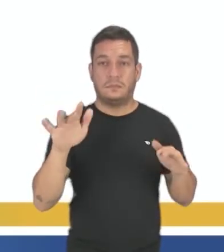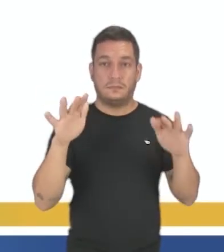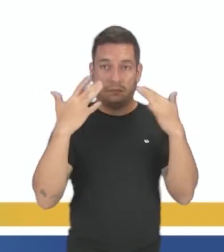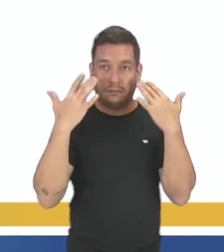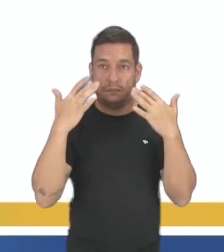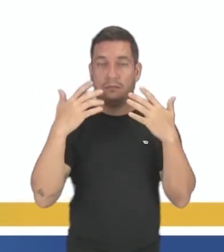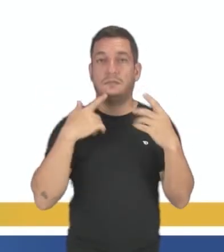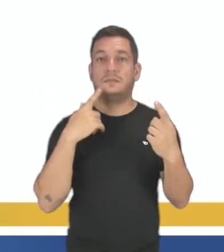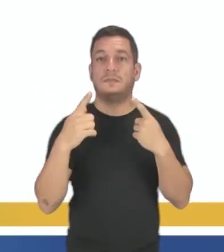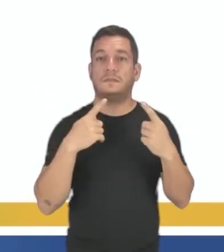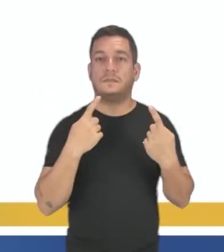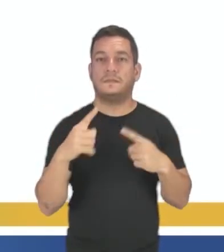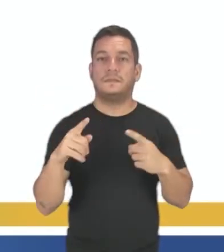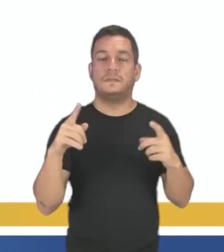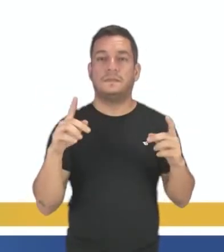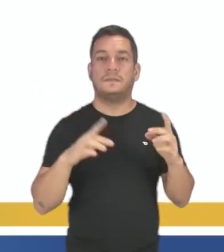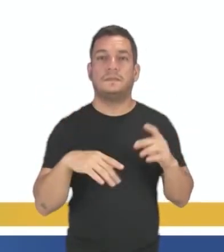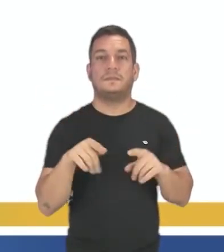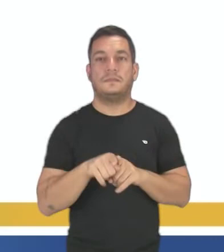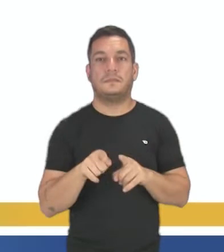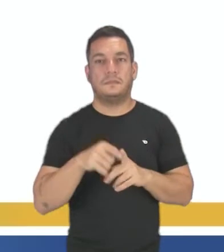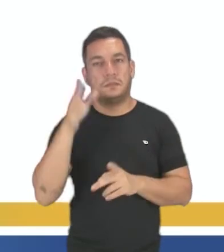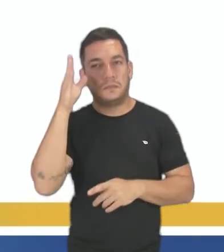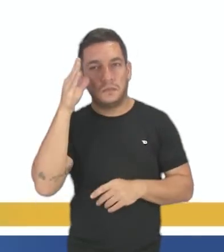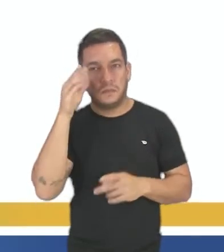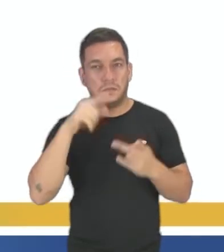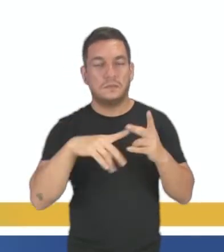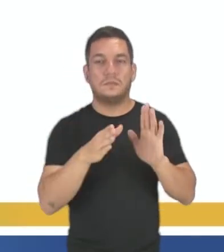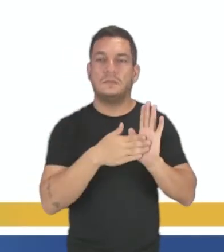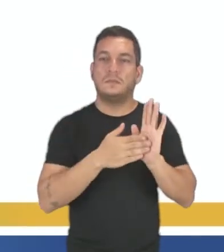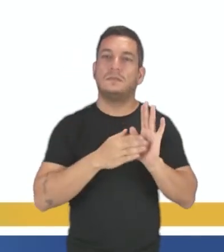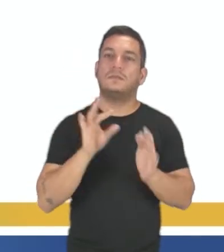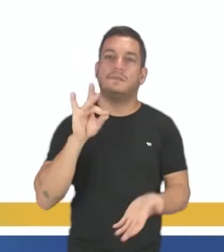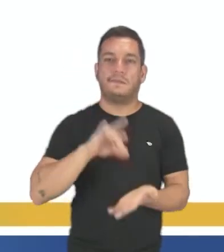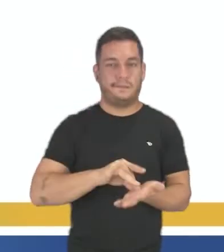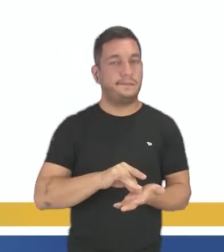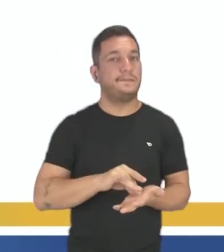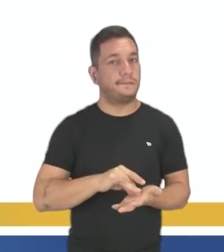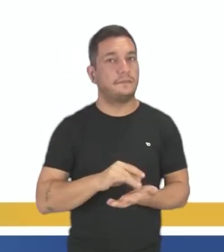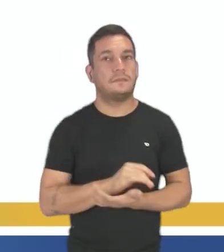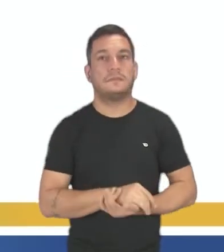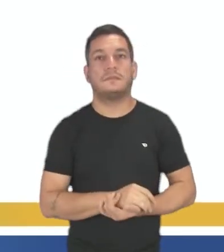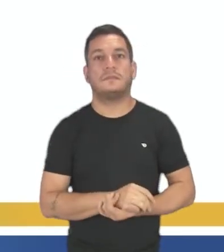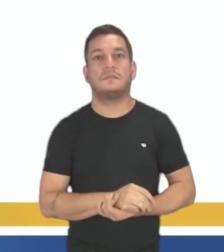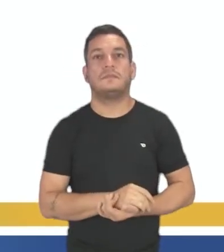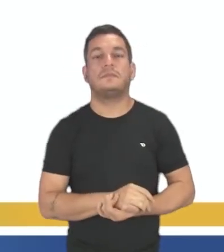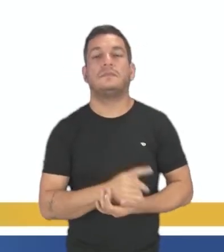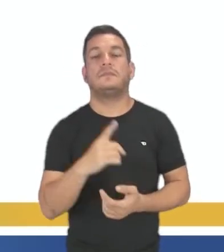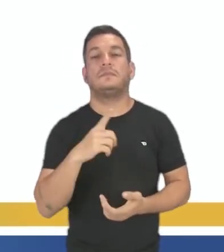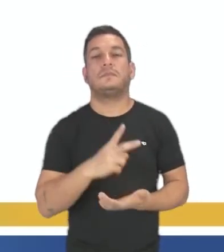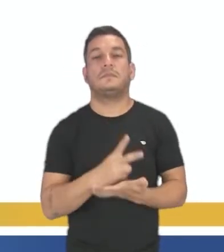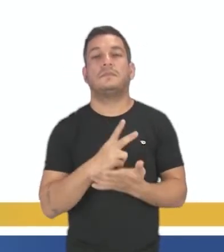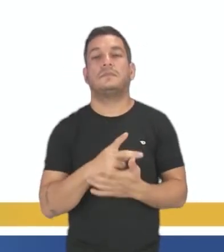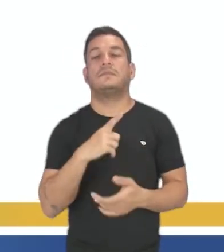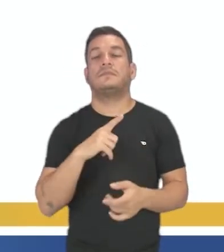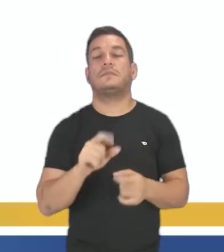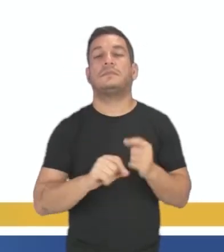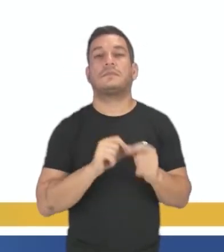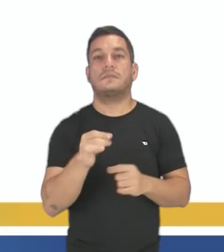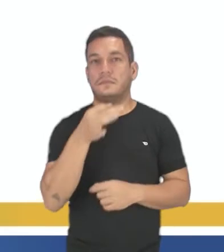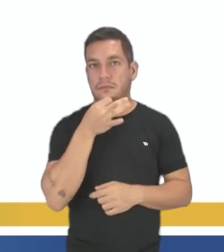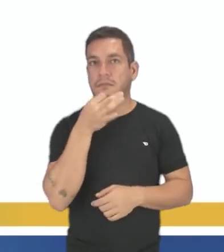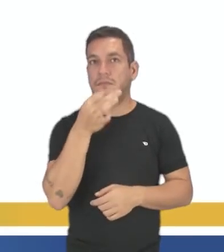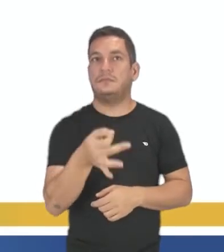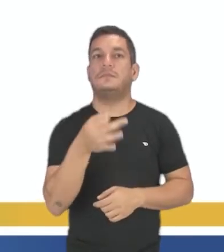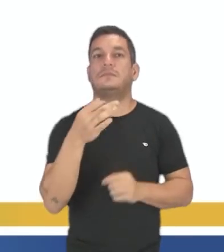ele é polêmico, ele é curioso, ele é pautado na realidade. E trazendo sempre essa